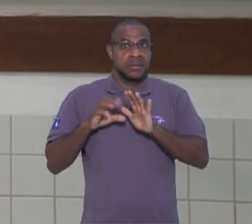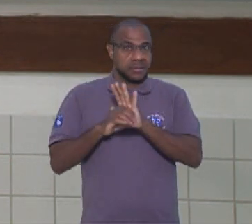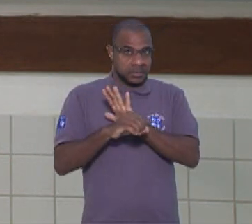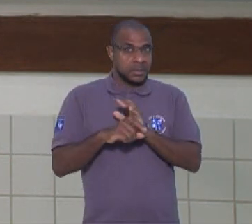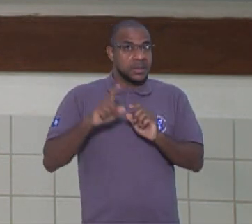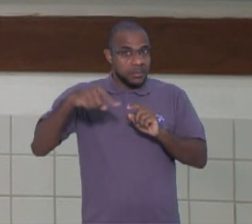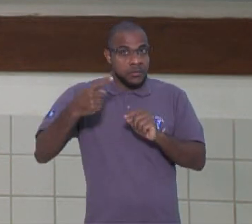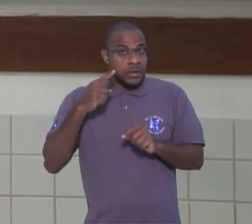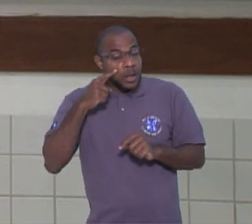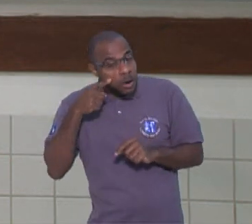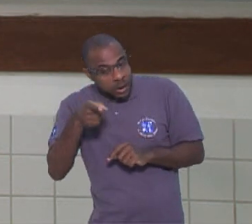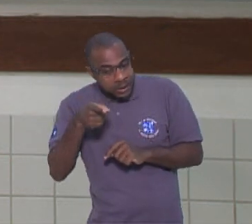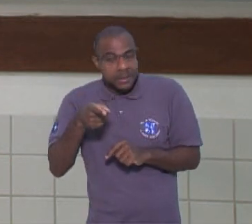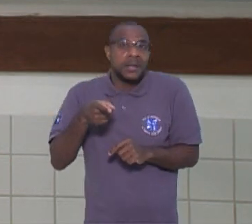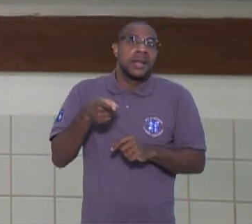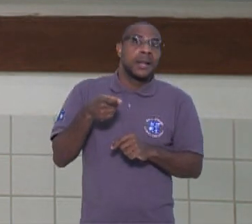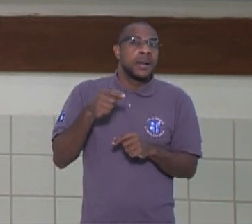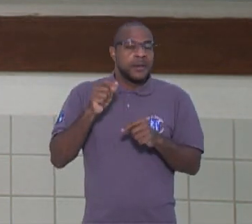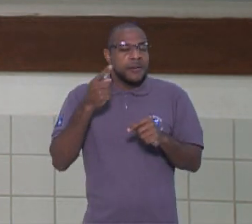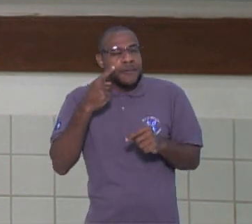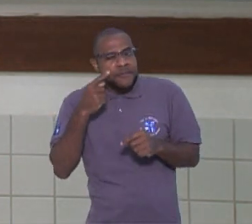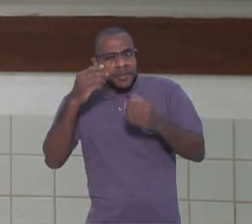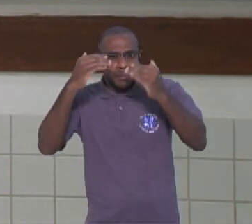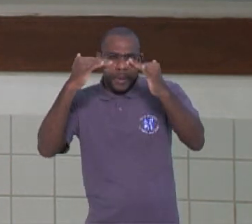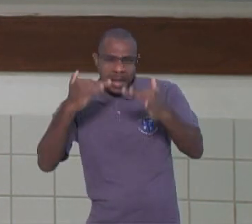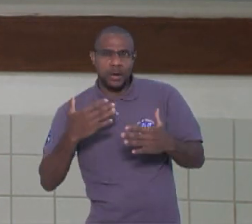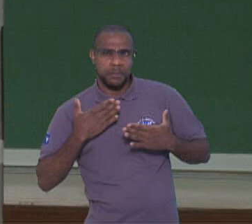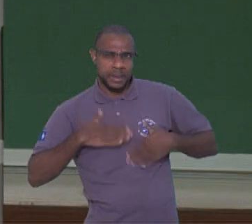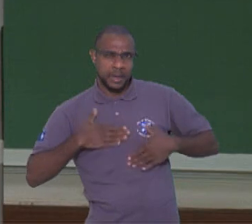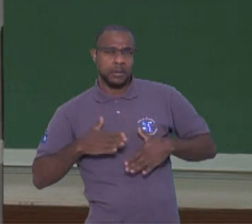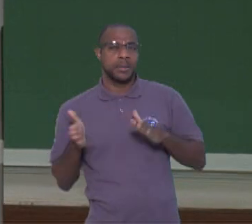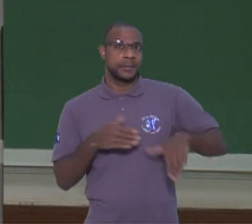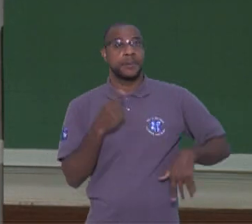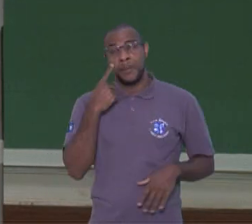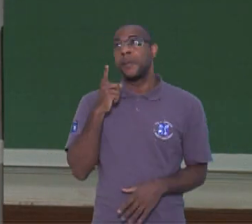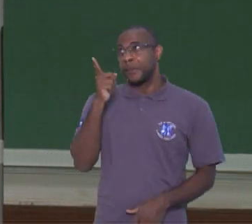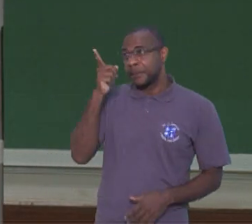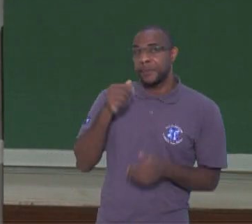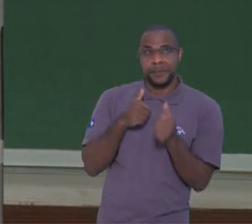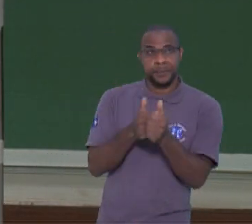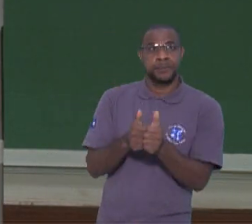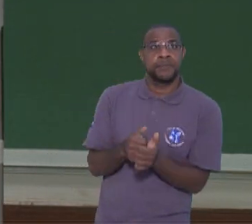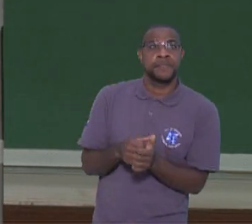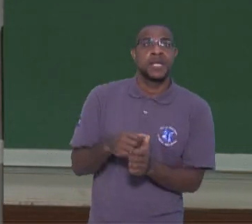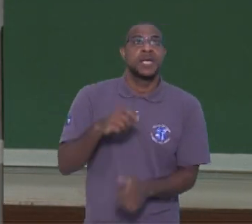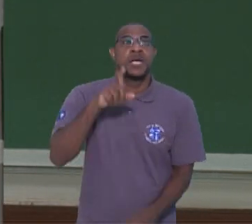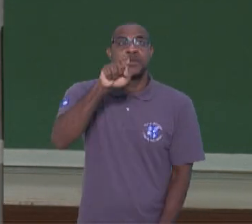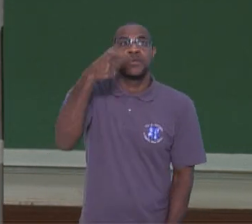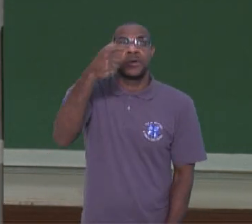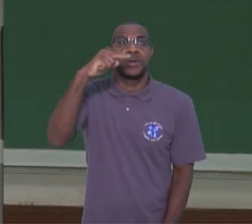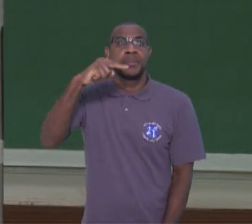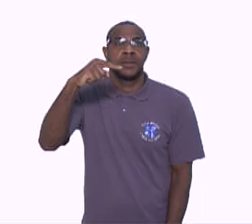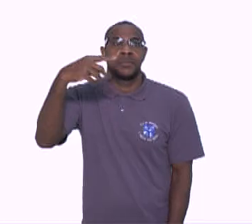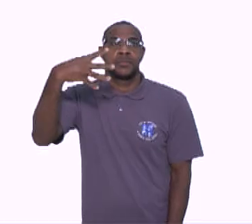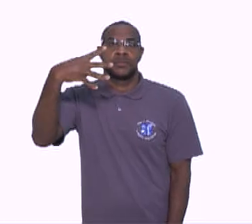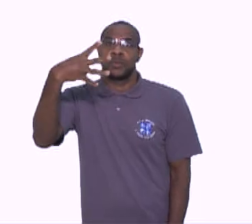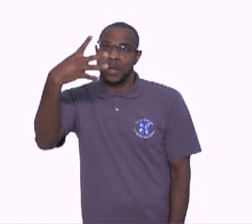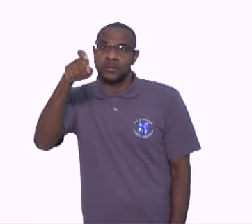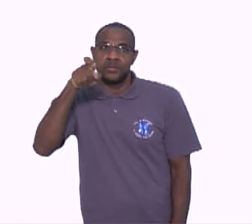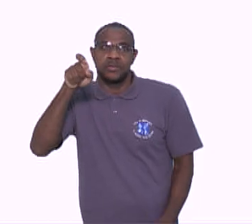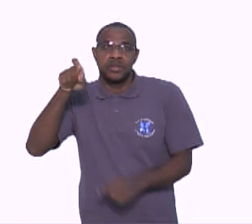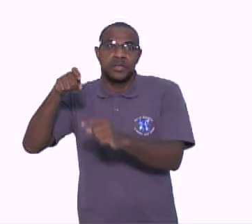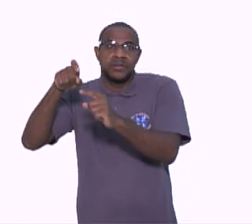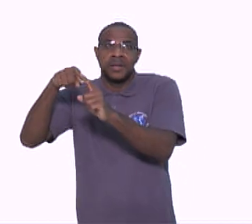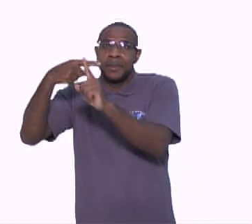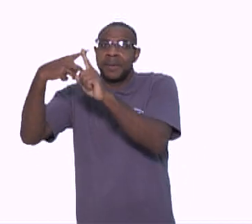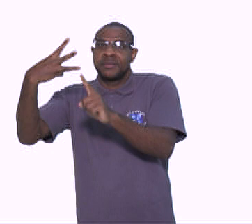e ver com mais calma, beleza? Bom, vamos para a resolução? Olha só, x² menos 4x mais 3 igual a zero. Nós testamos